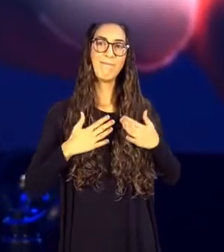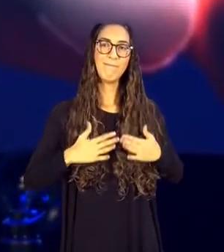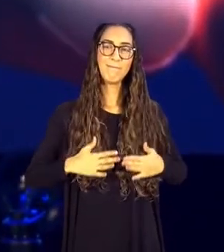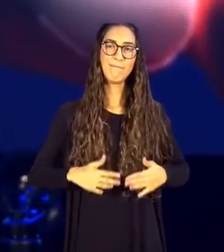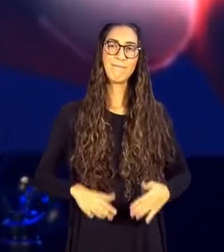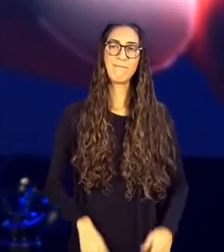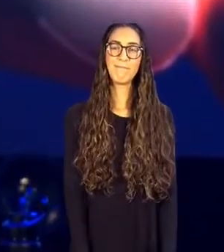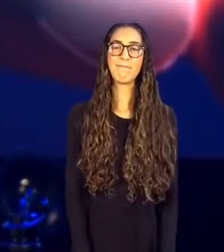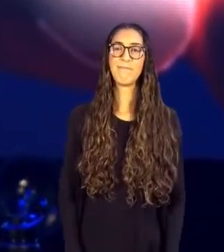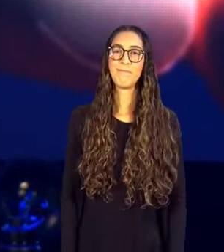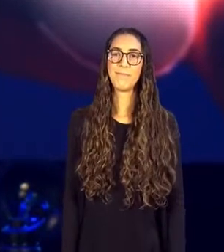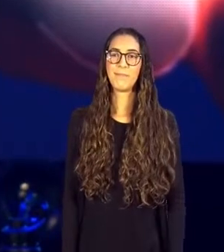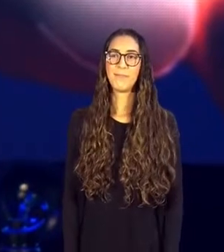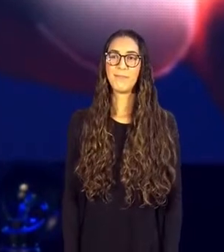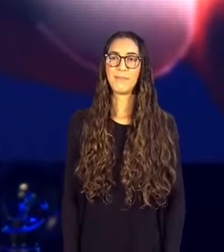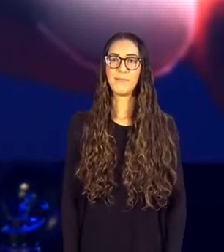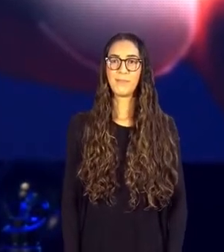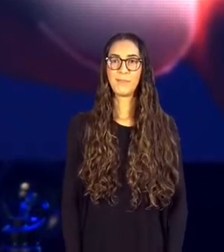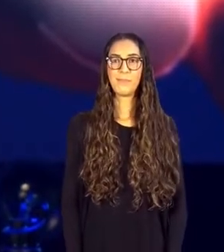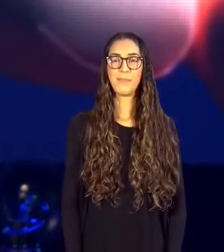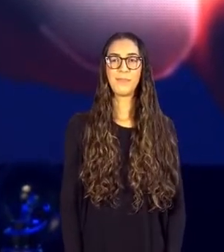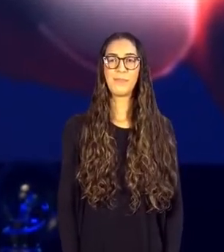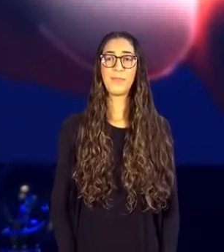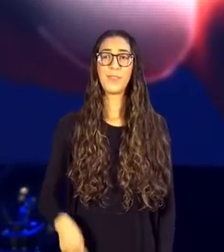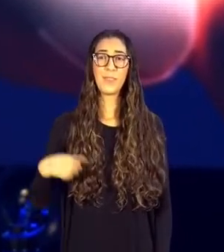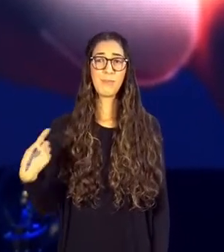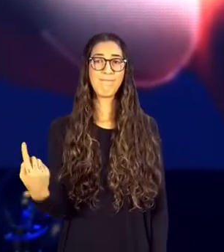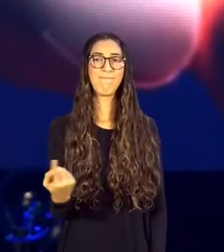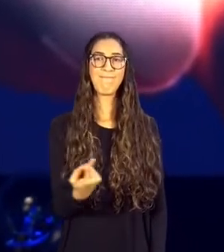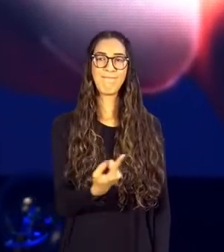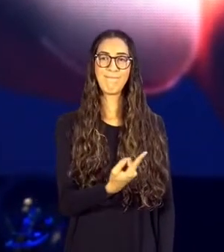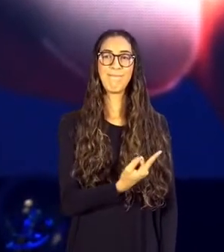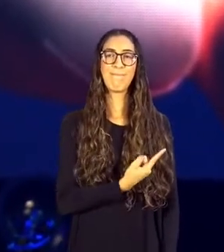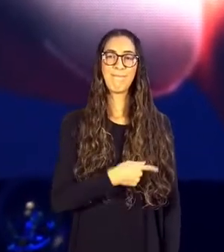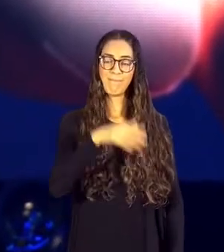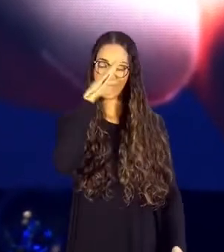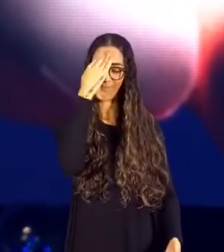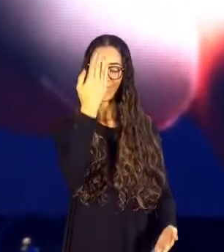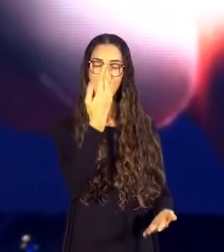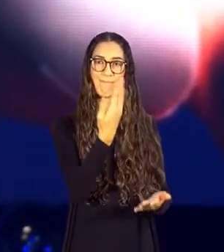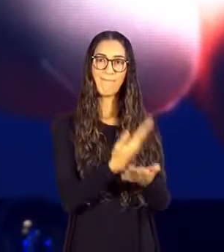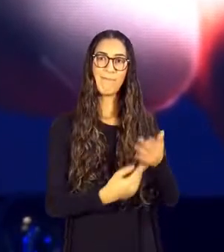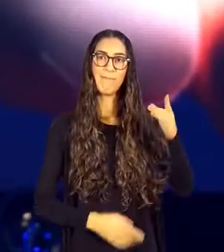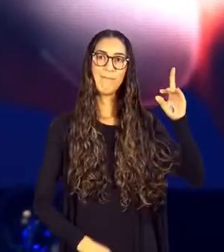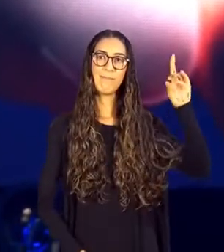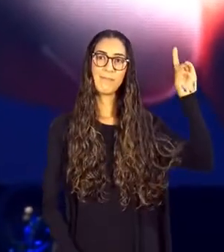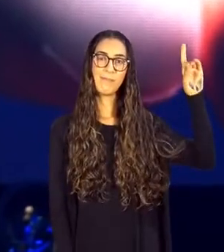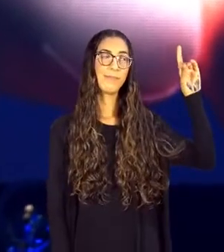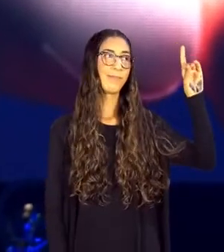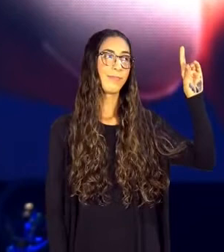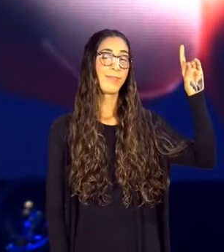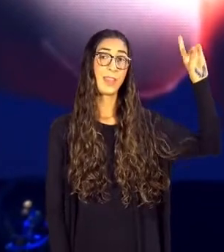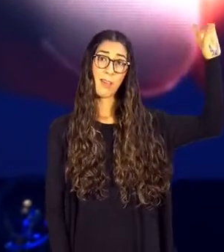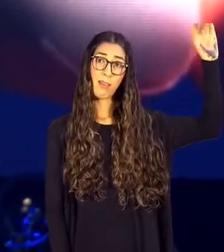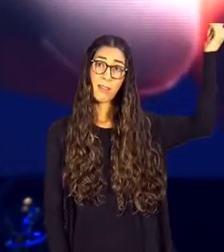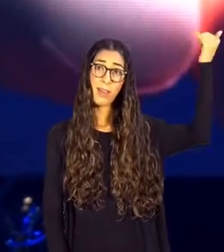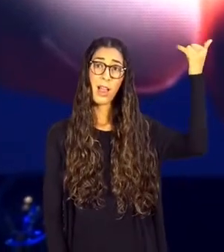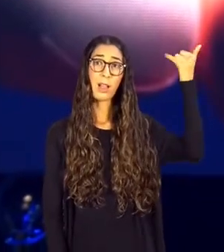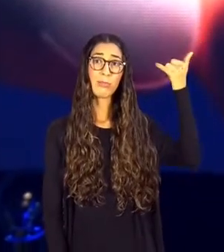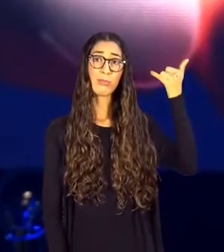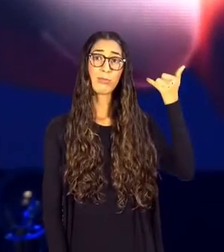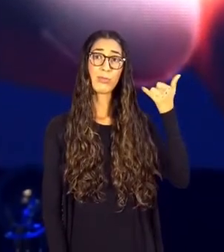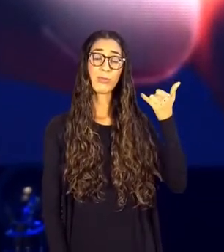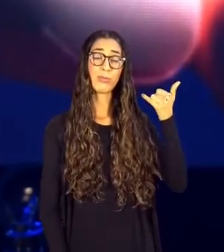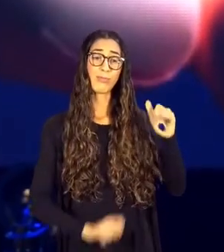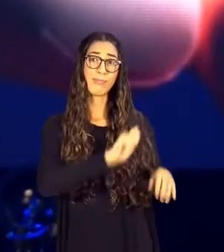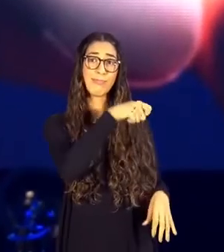mãe, nos braços do pai. Assim nós somos, Pai, confiantes em Ti. Fala conosco através da Tua palavra, em nome